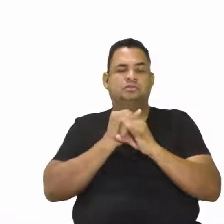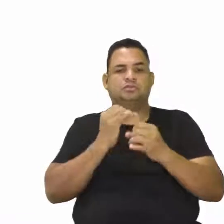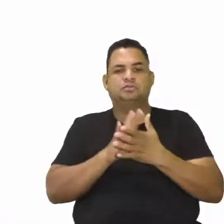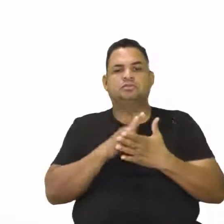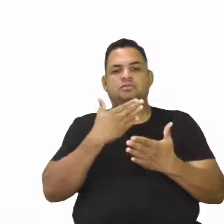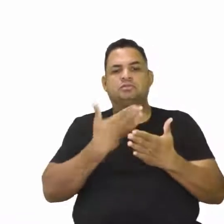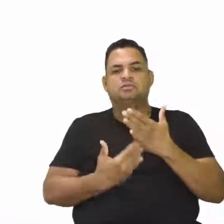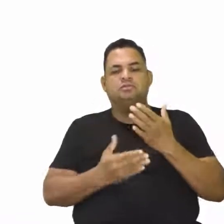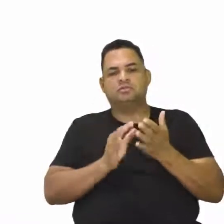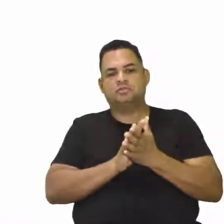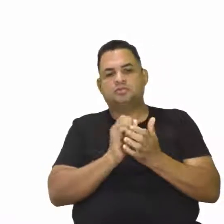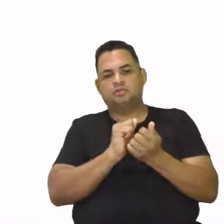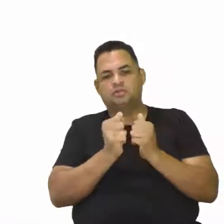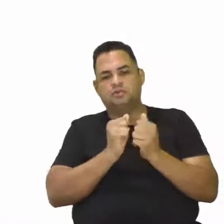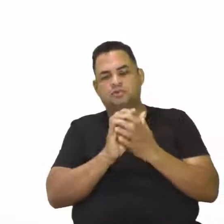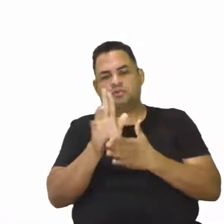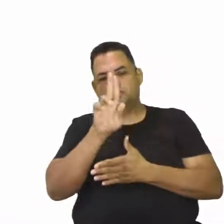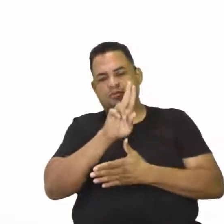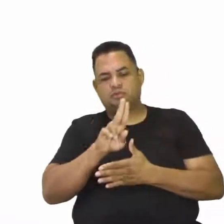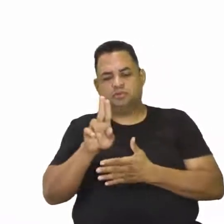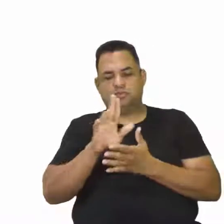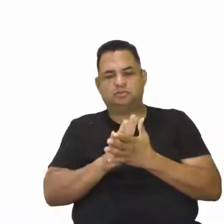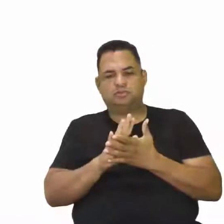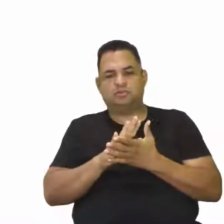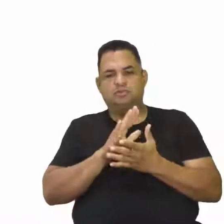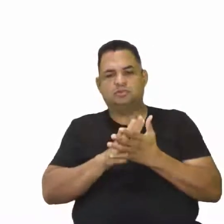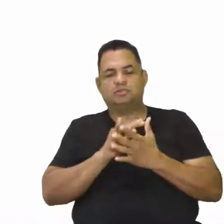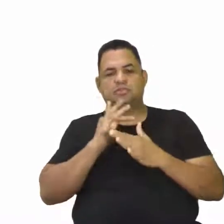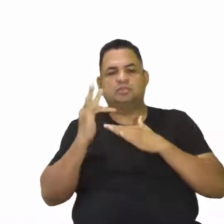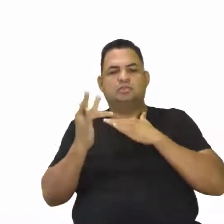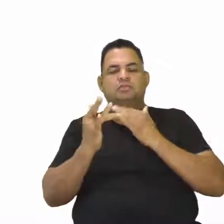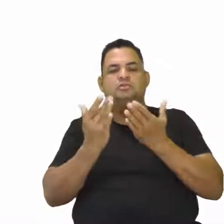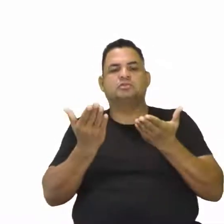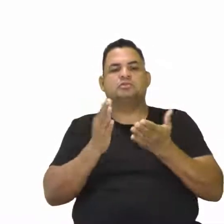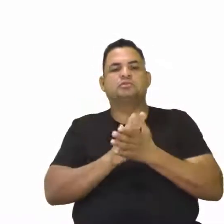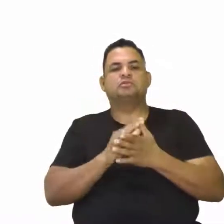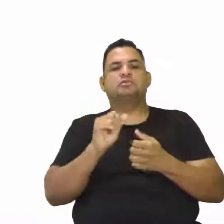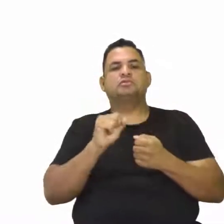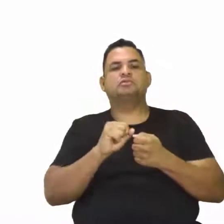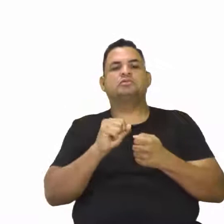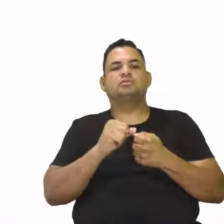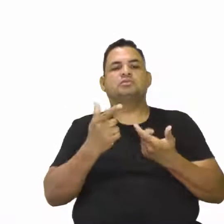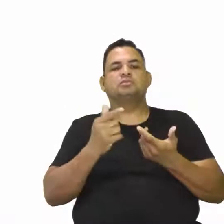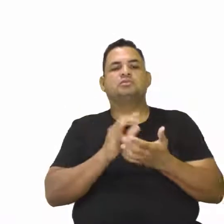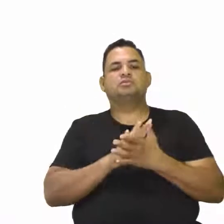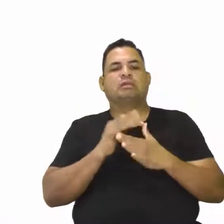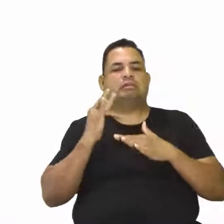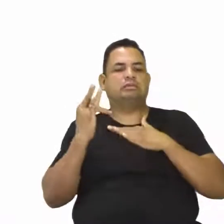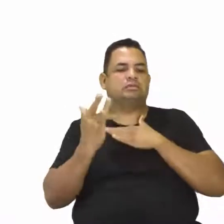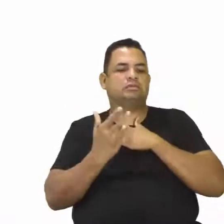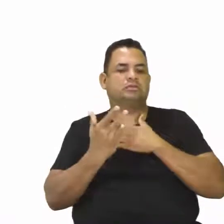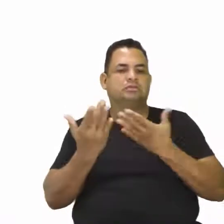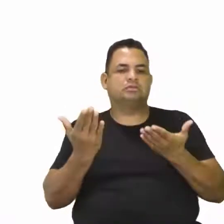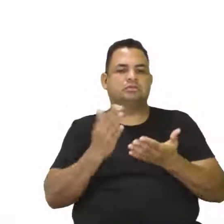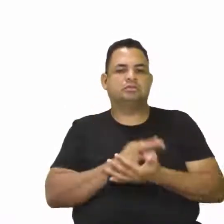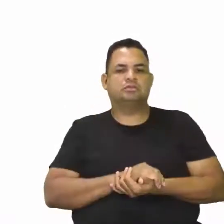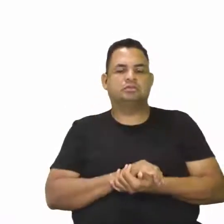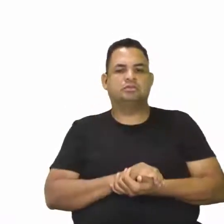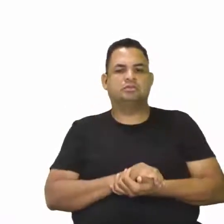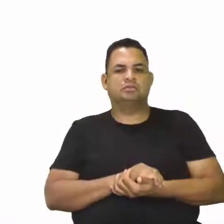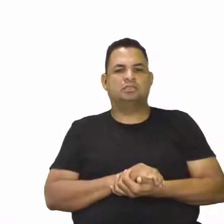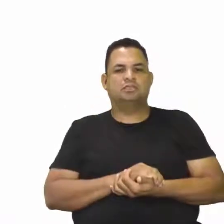Deus. Perda de controle do uso das redes sociais. Na hora que pega o celular, a primeira coisa que faz é... Puff, rede social. Isso, tô